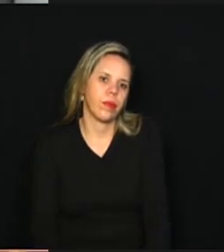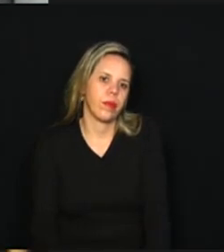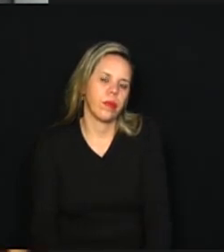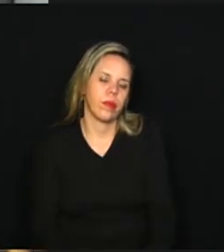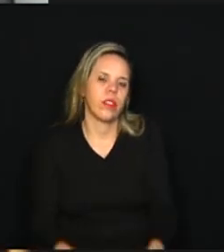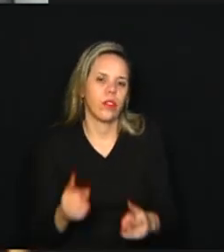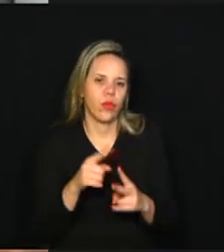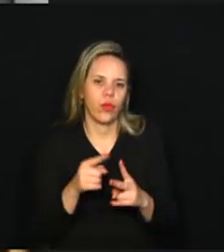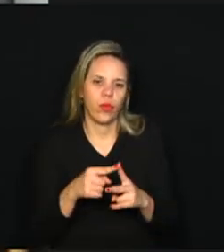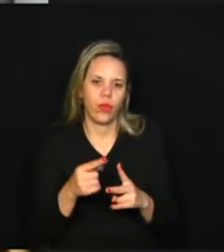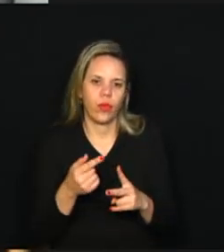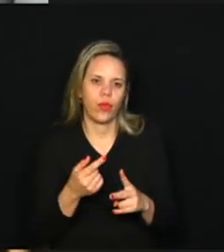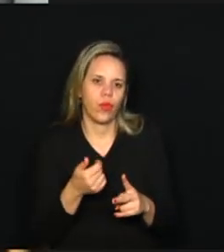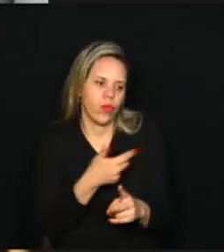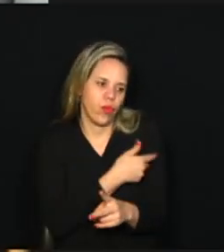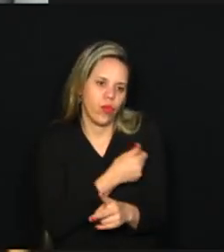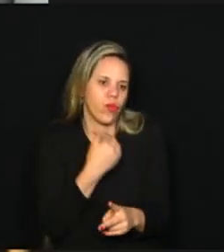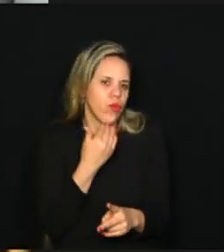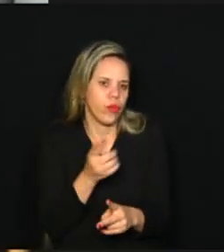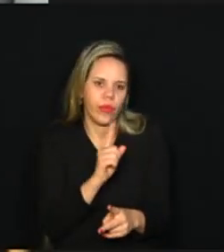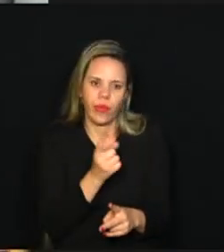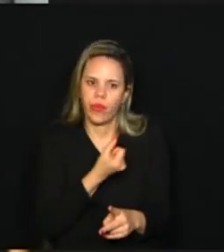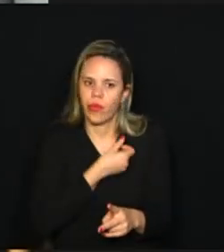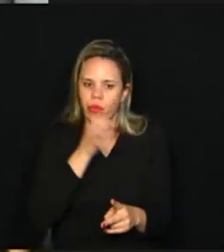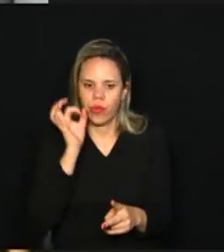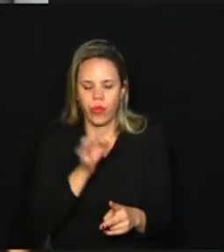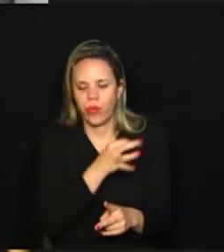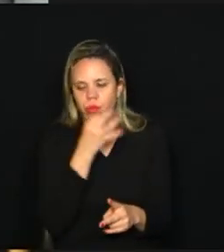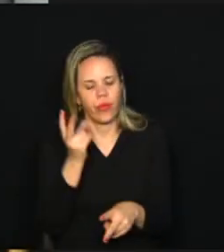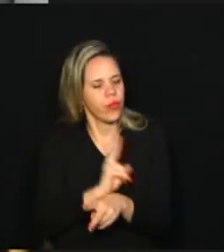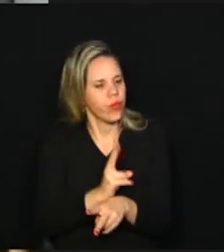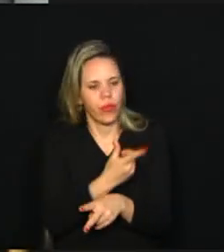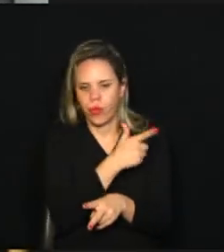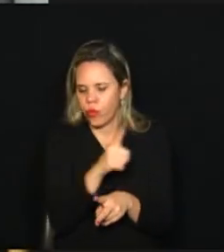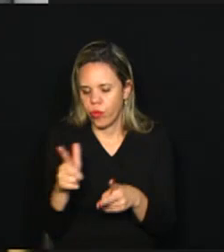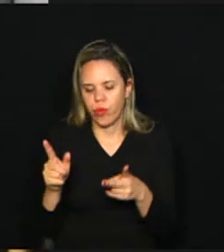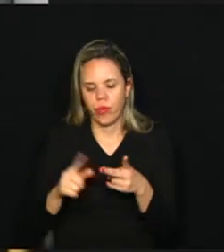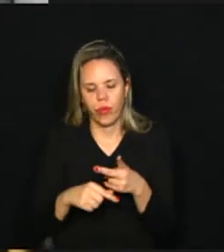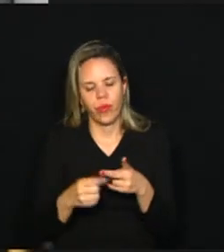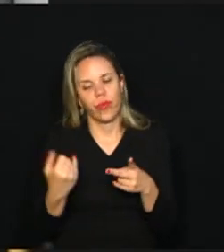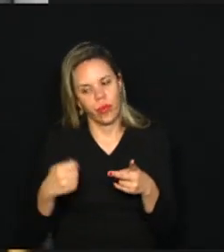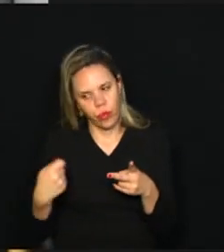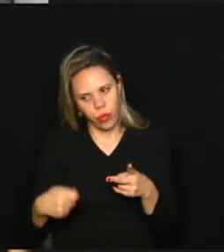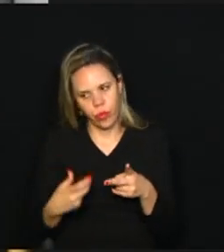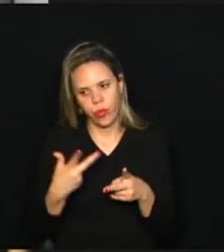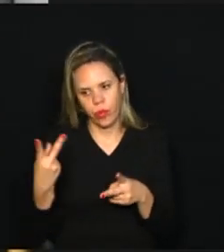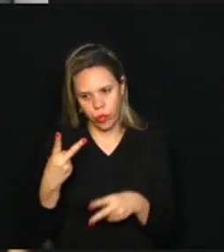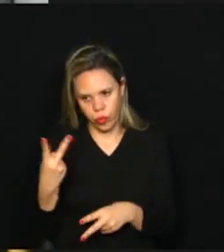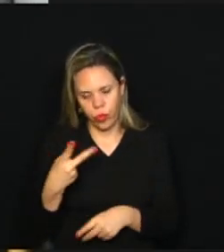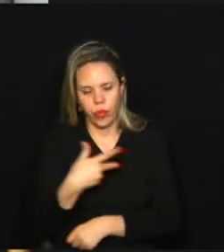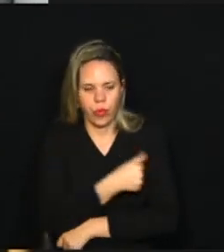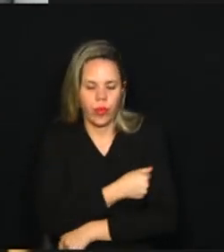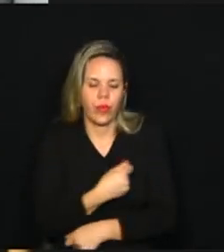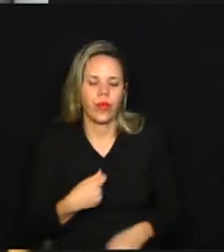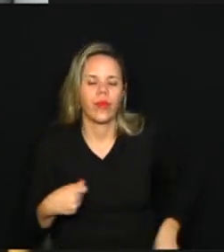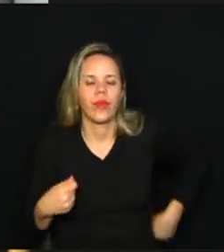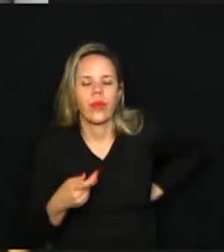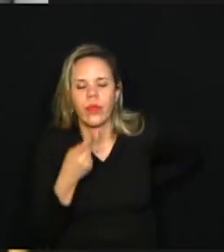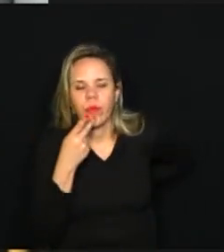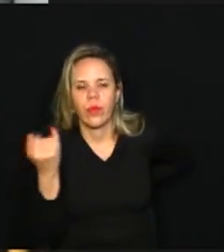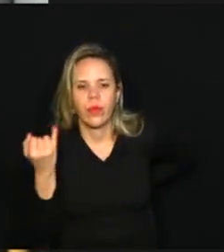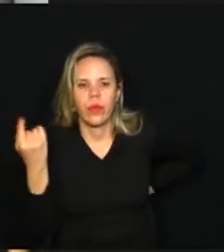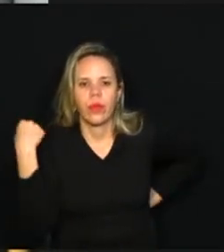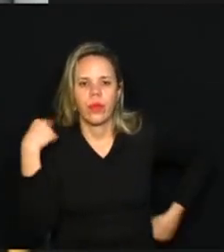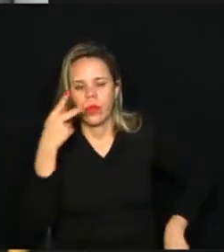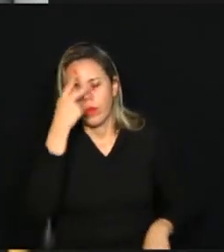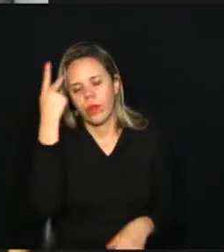doses. Uma dose não dá para tirar número e ter segurança com uma dose. E uma coisa importante que foi dito pela última